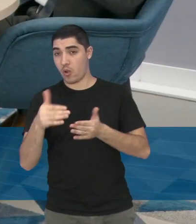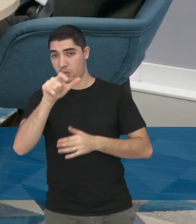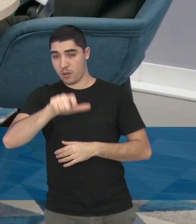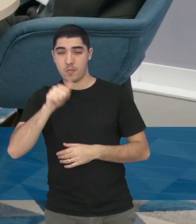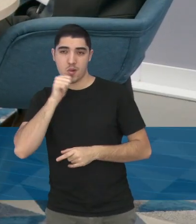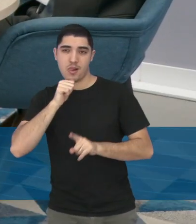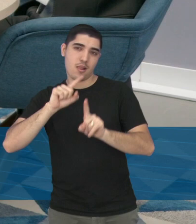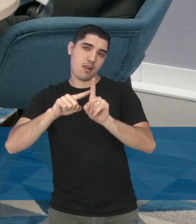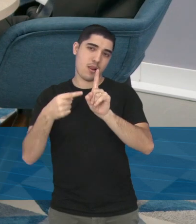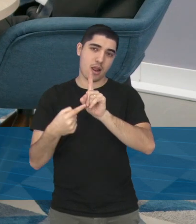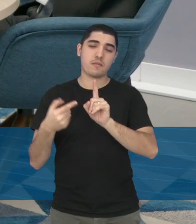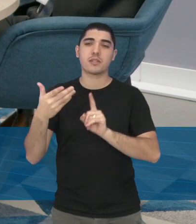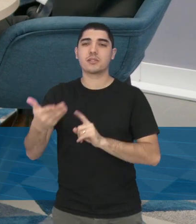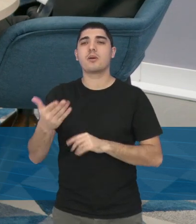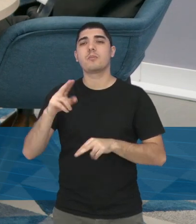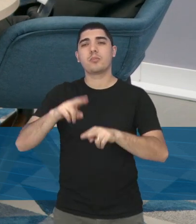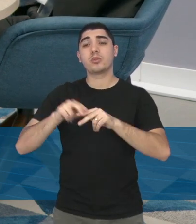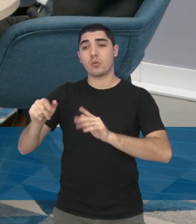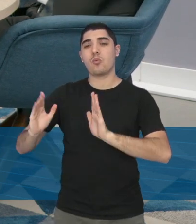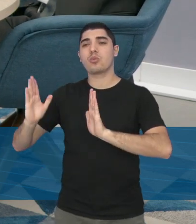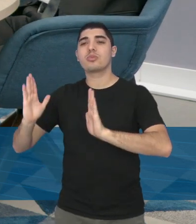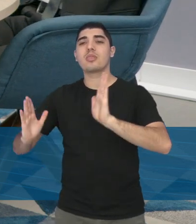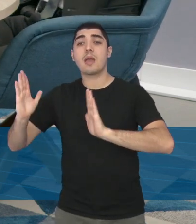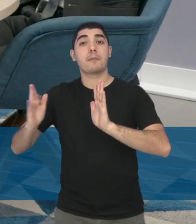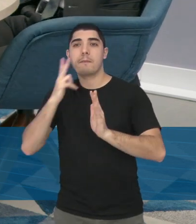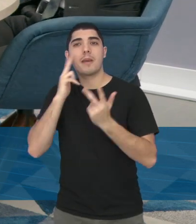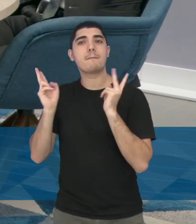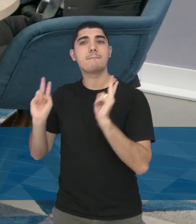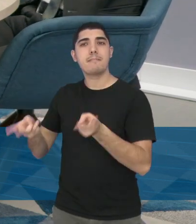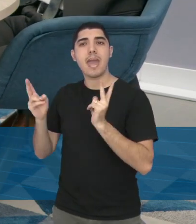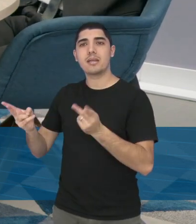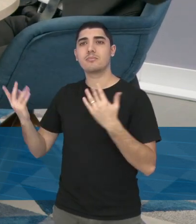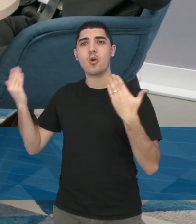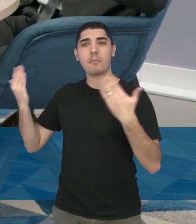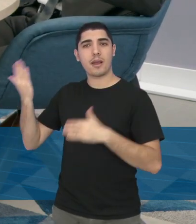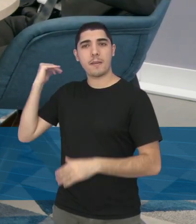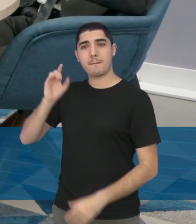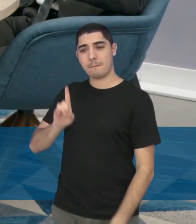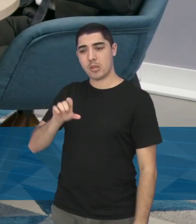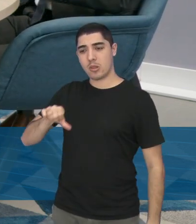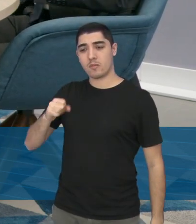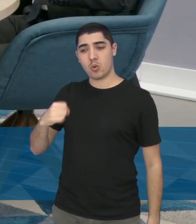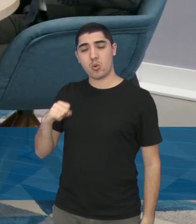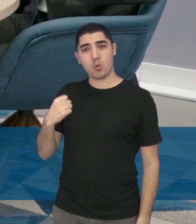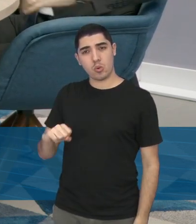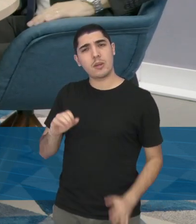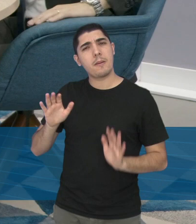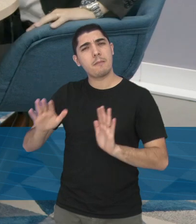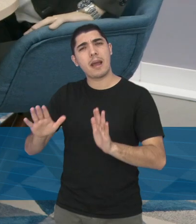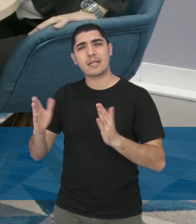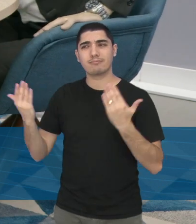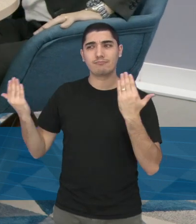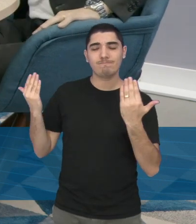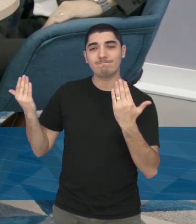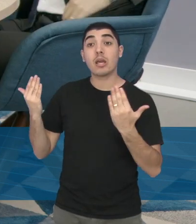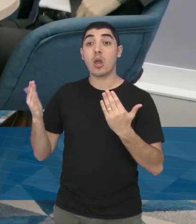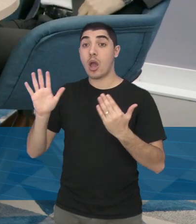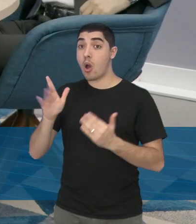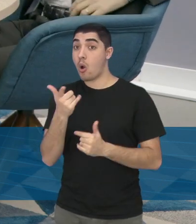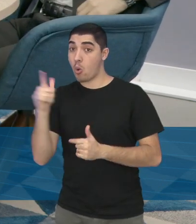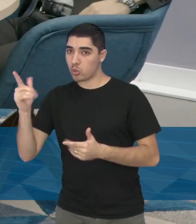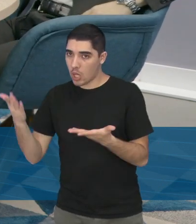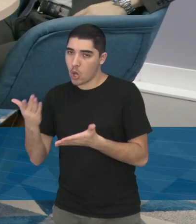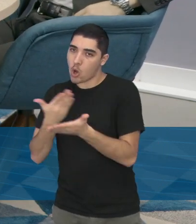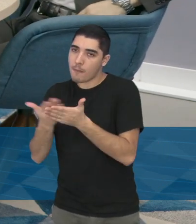Né? O período de estabilidade gestante continua o mesmo desde a referência de 88, mas há diversas outras garantias com o tempo elas foram adicionadas